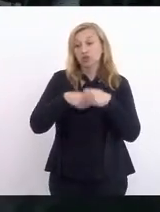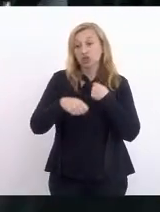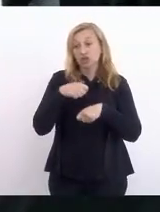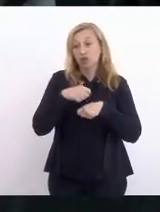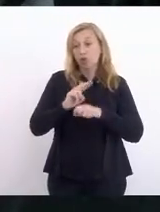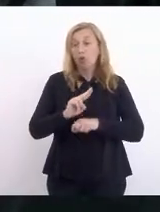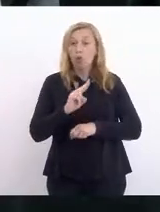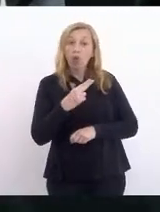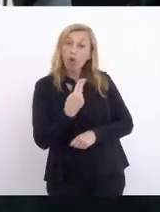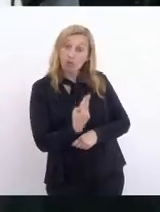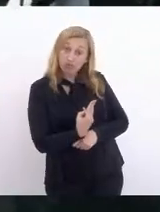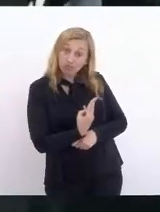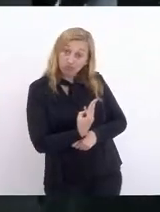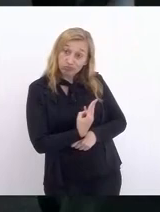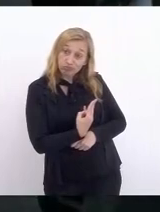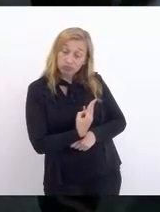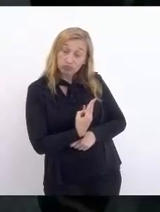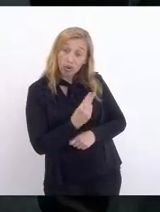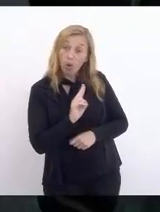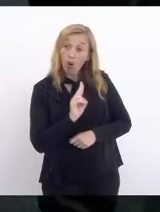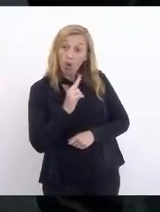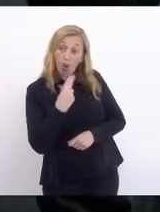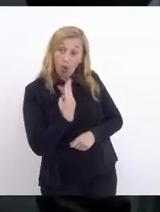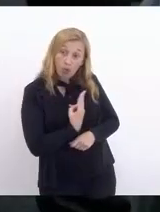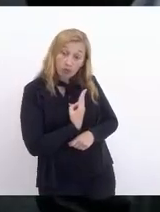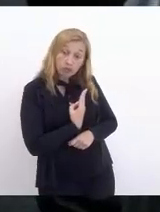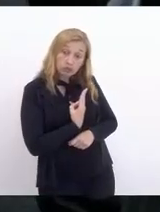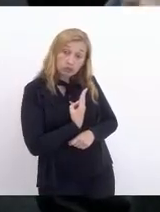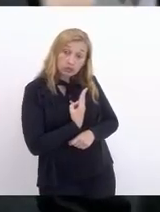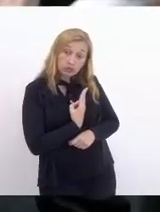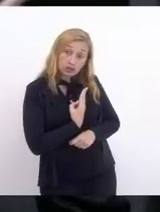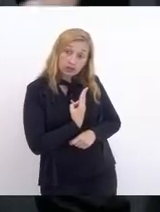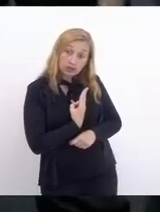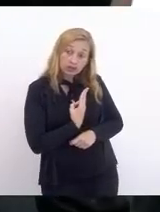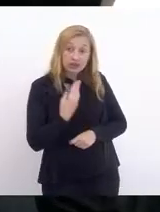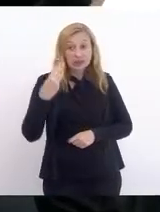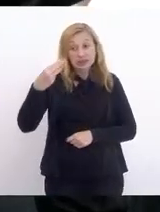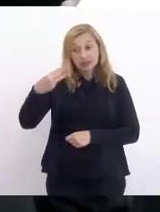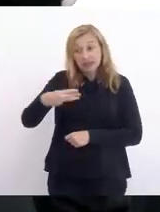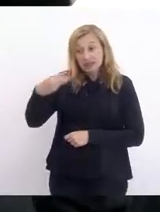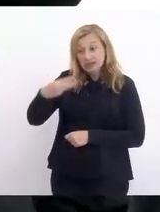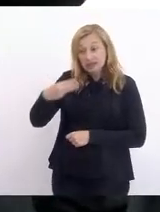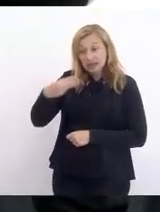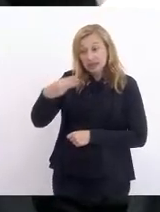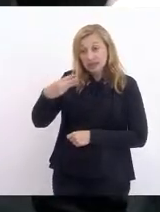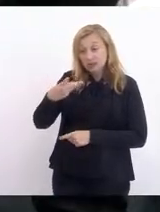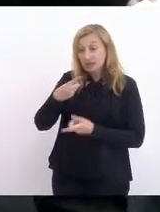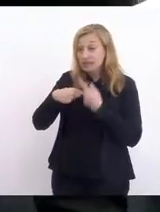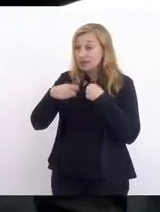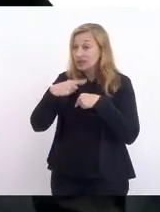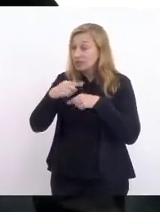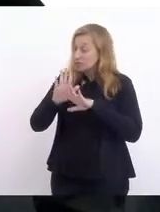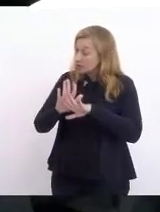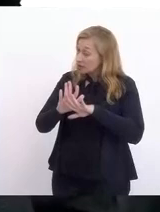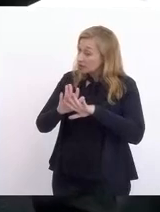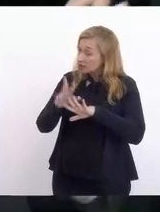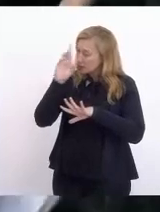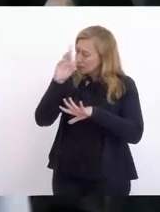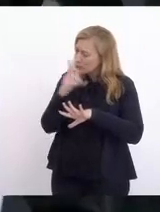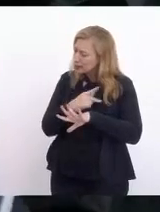ou que sa que sa e terceiras intenções ordem do mancha